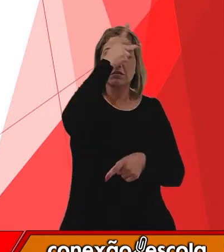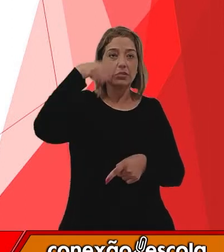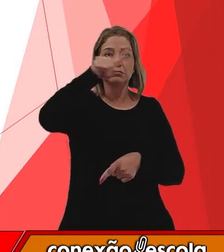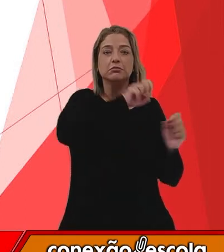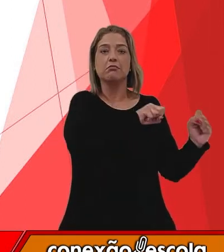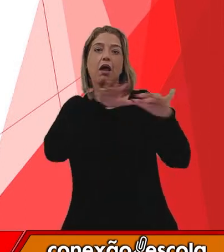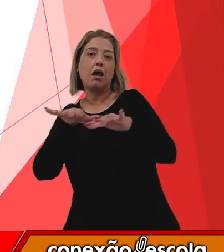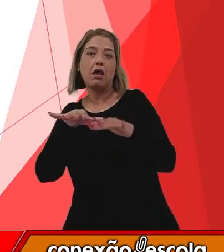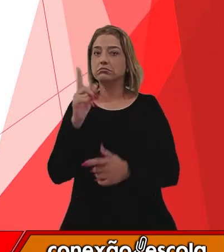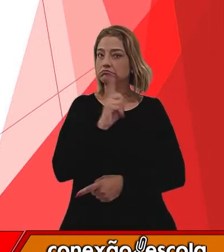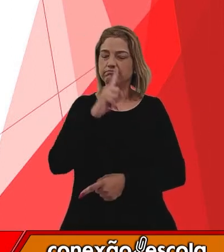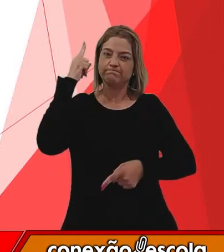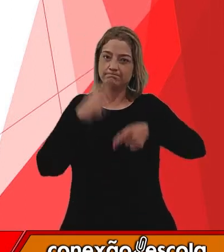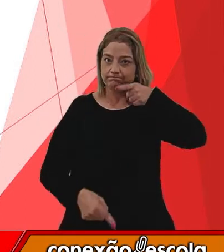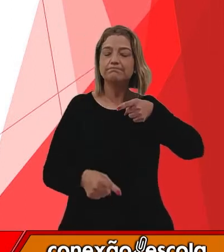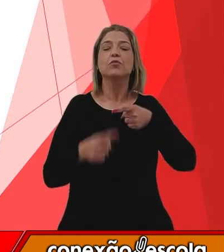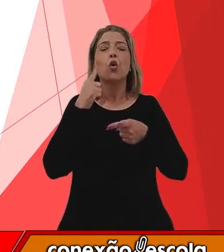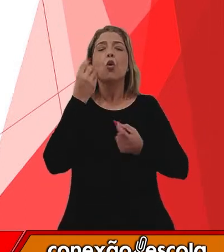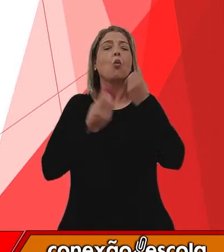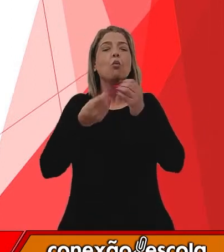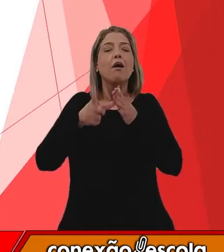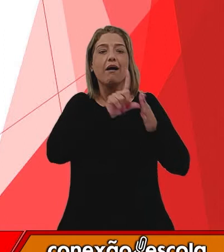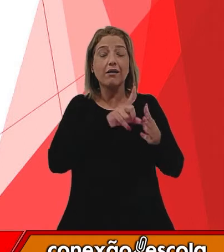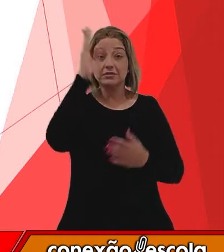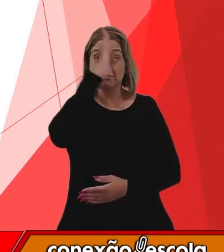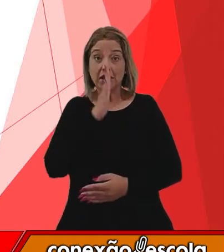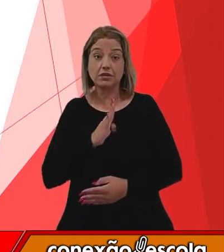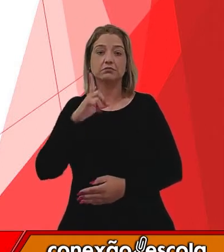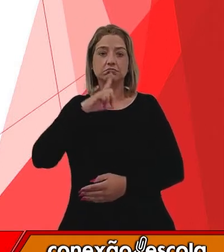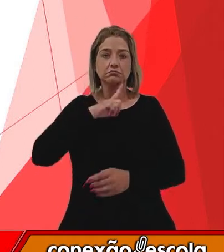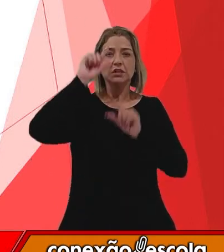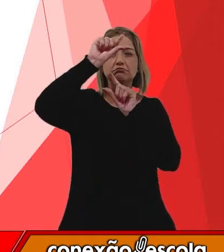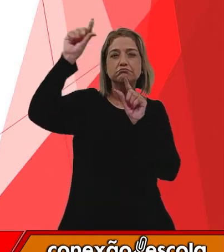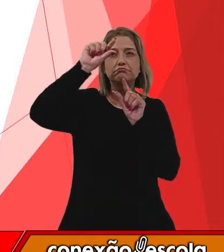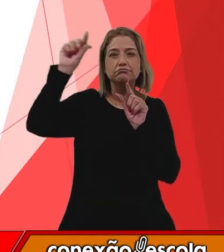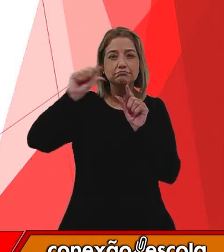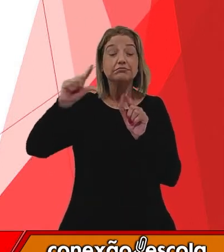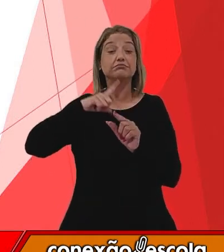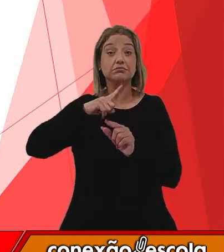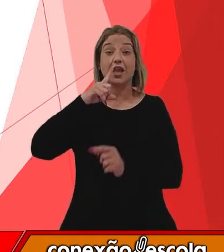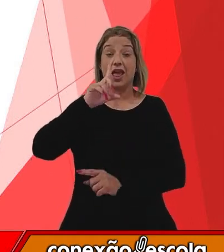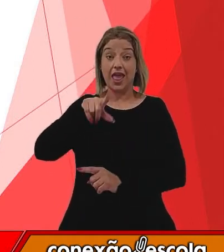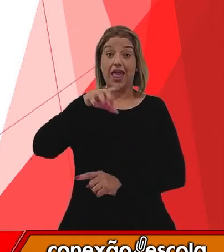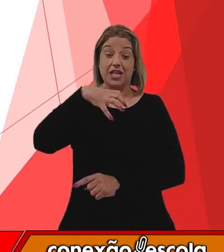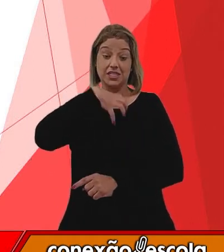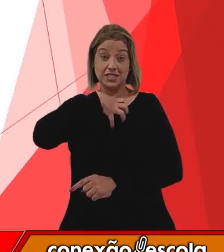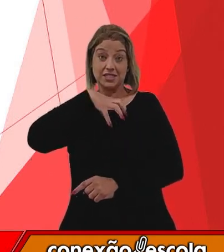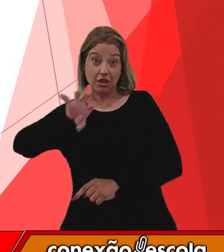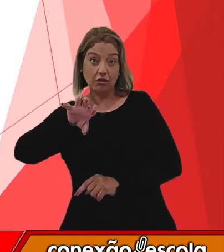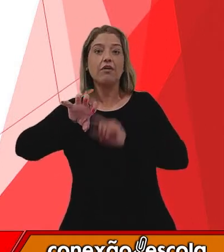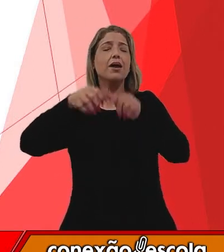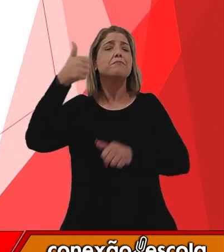Vejam só como era a divisão interna do Brasil. Nesse período, Salvador foi tida como a primeira capital. Porém,